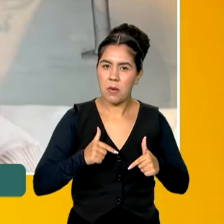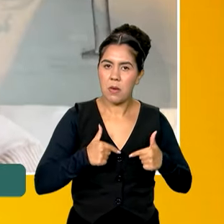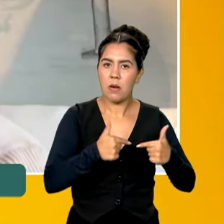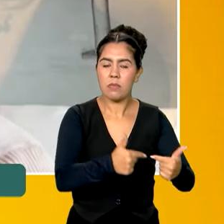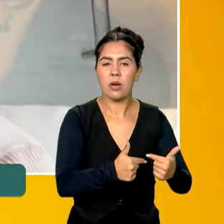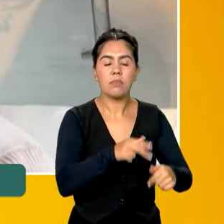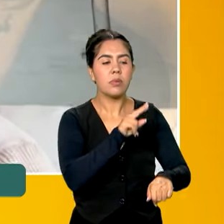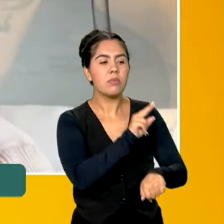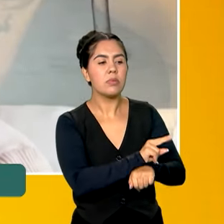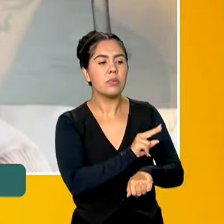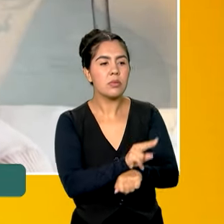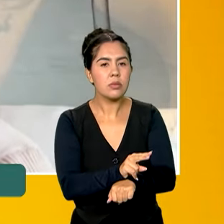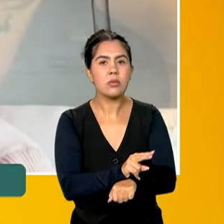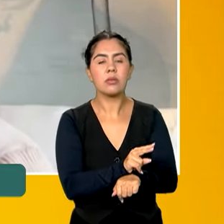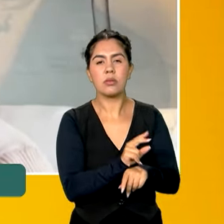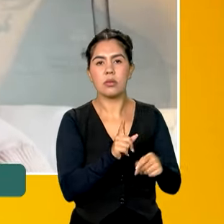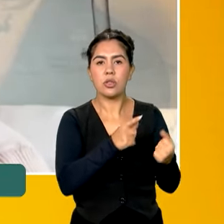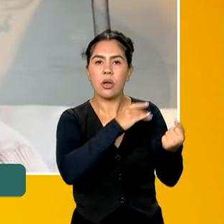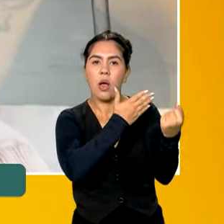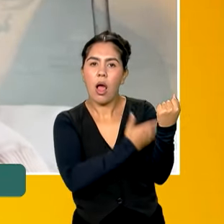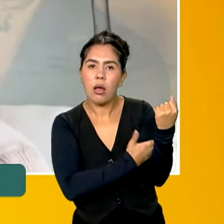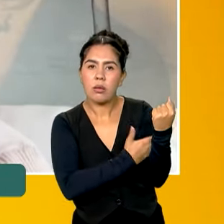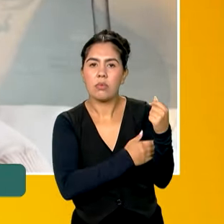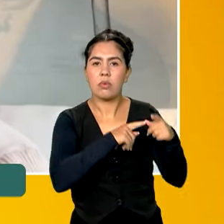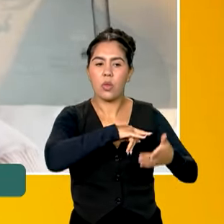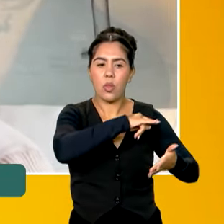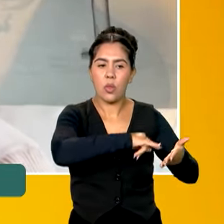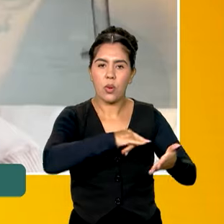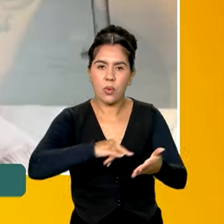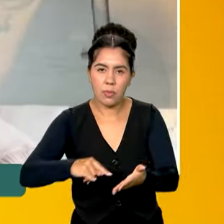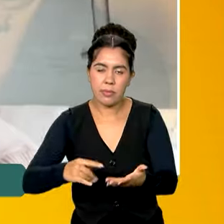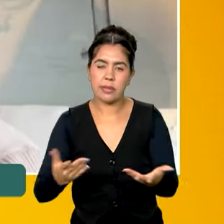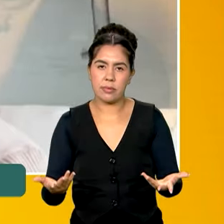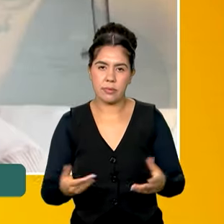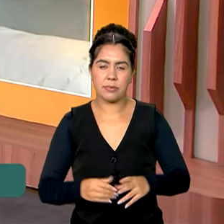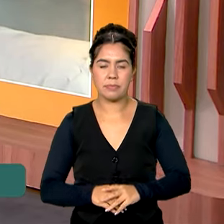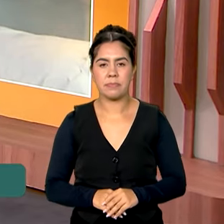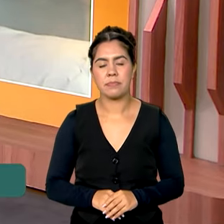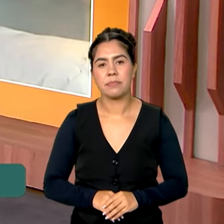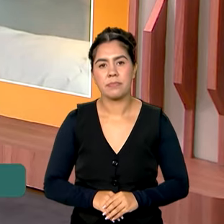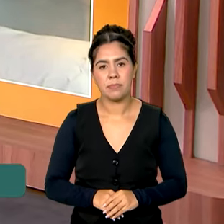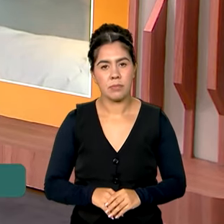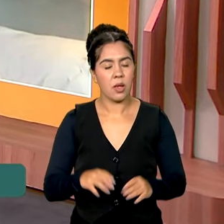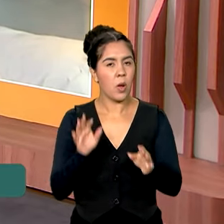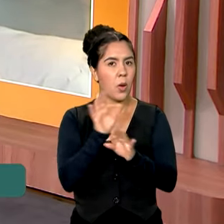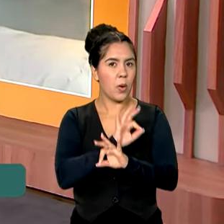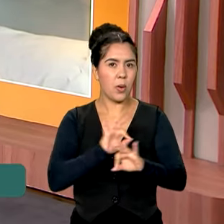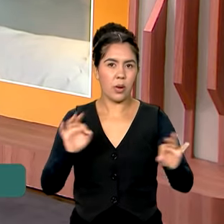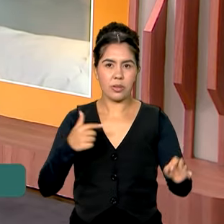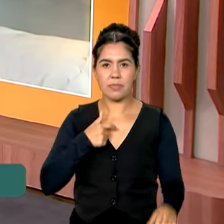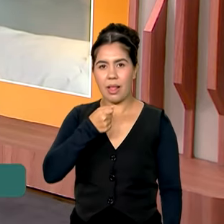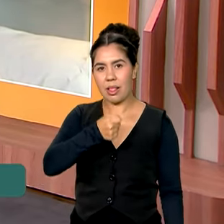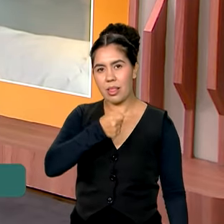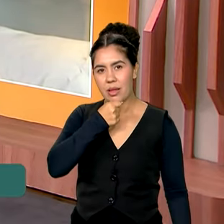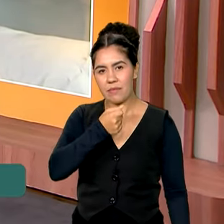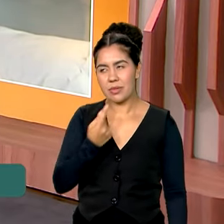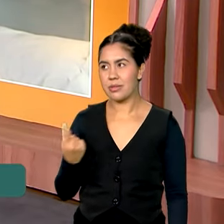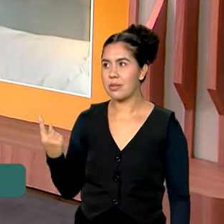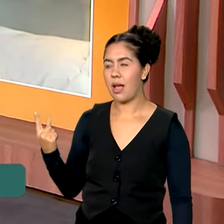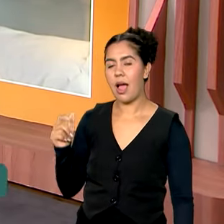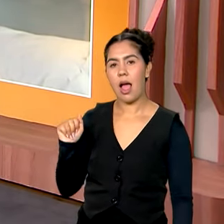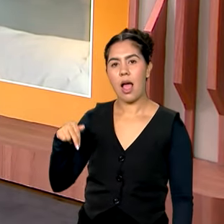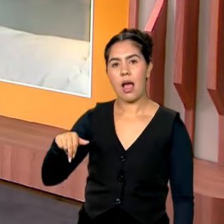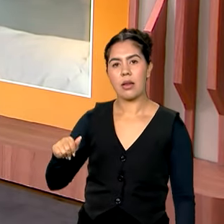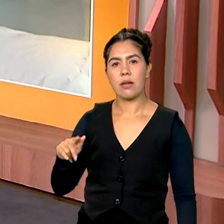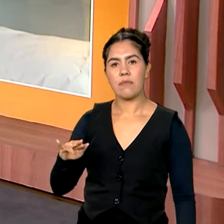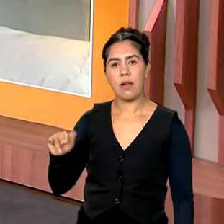guarda e na salvaguarda de documentos com o próprio Ministério da Defesa. Excelente, eu entrevistei Ana Flávia